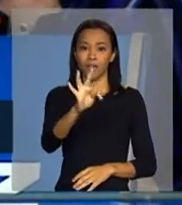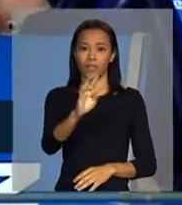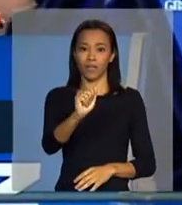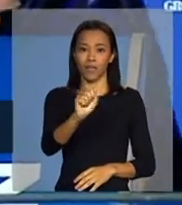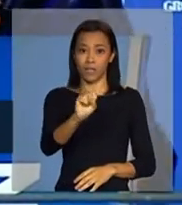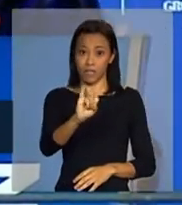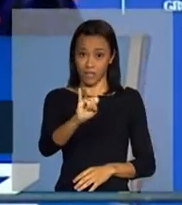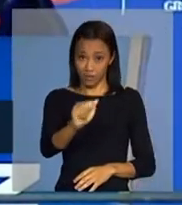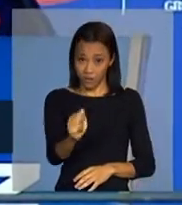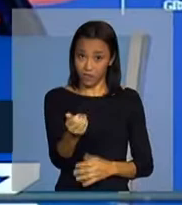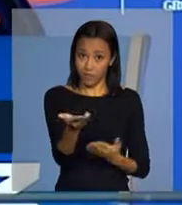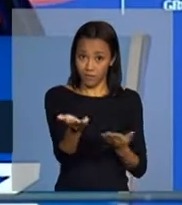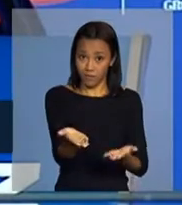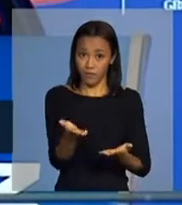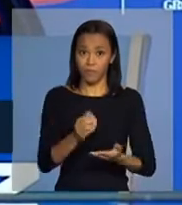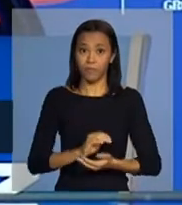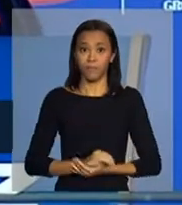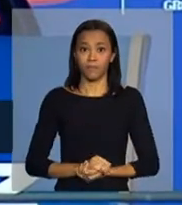que nos